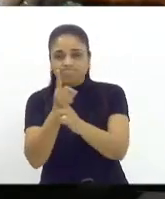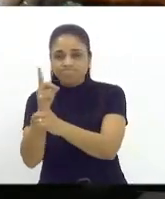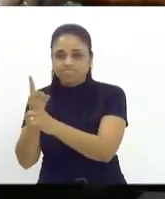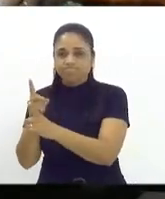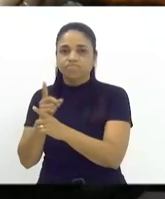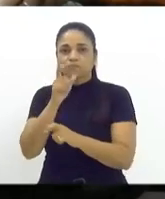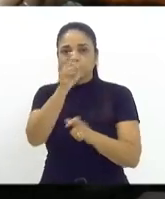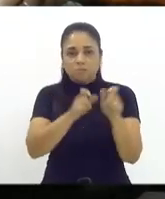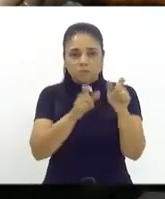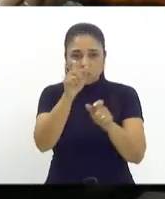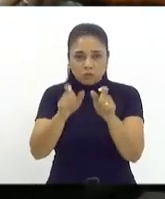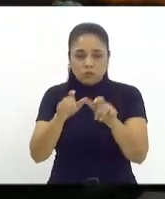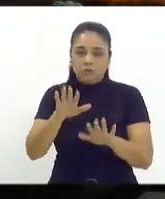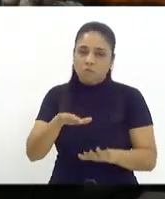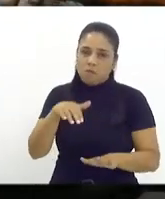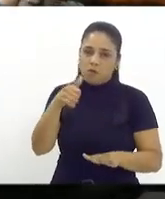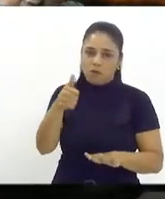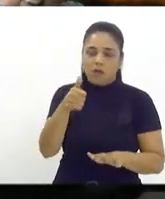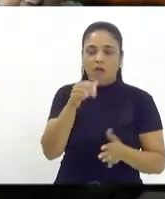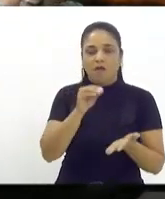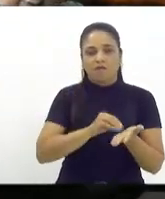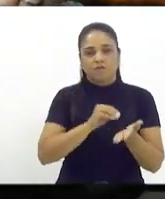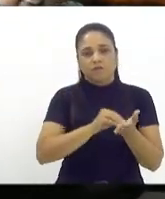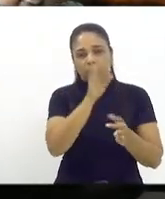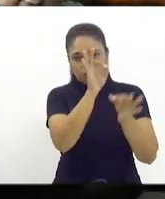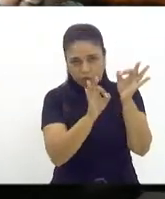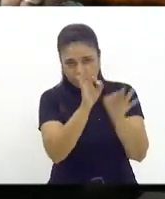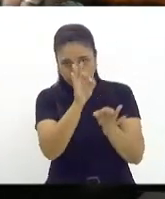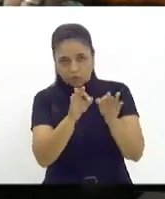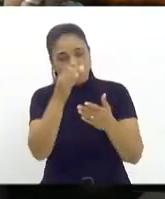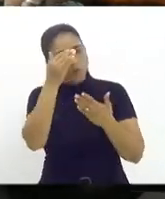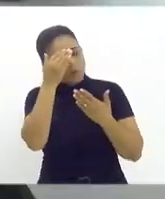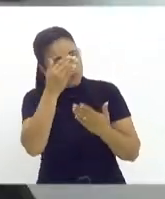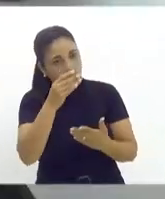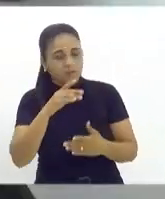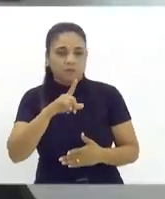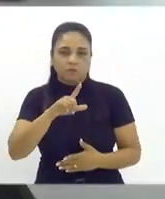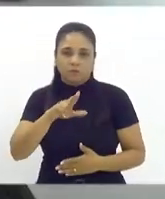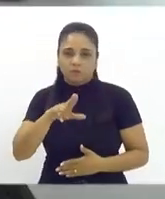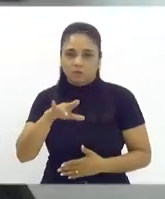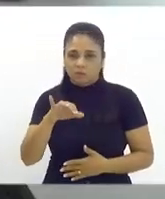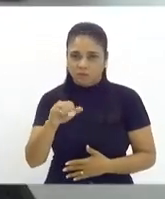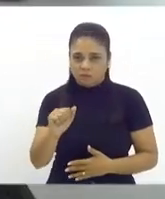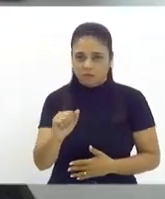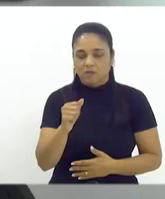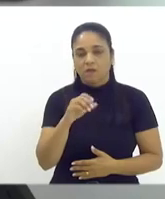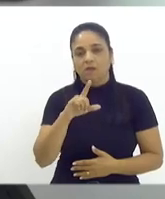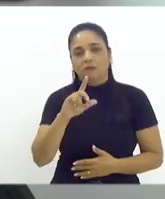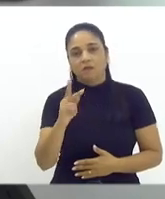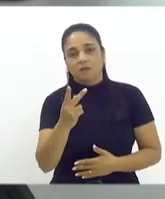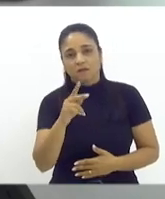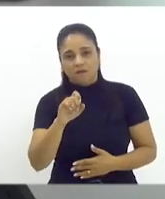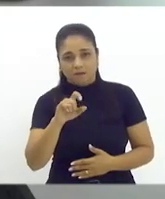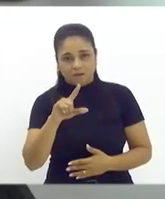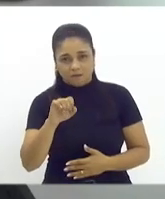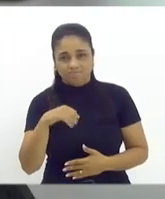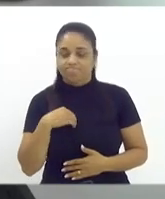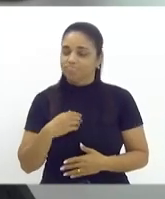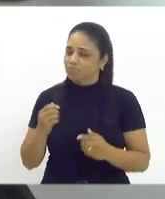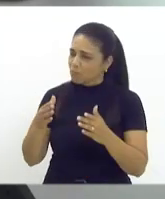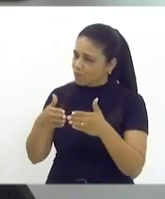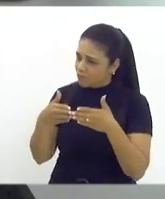a gente possa melhorar as injustiças Muitíssimo obrigada mais uma vez doutora Lúcia Helena por favor responda Doutora Lucena